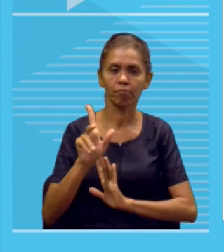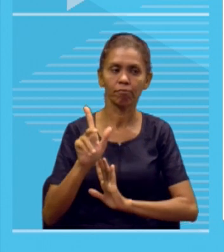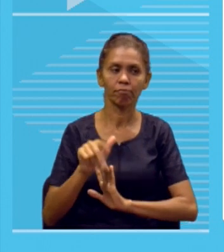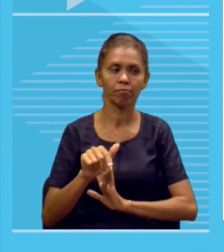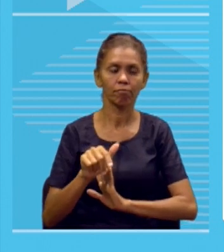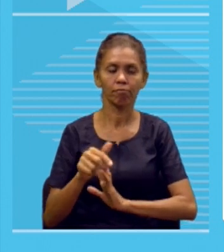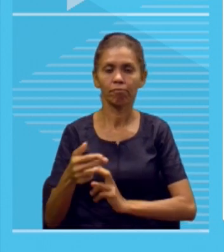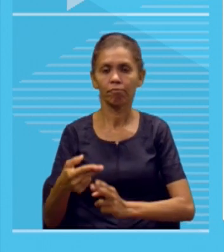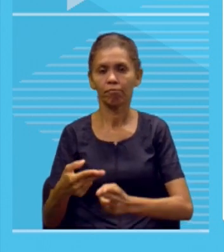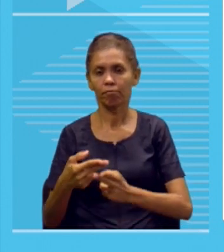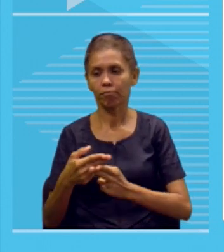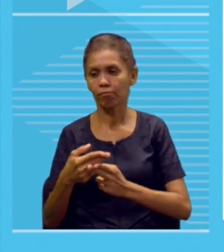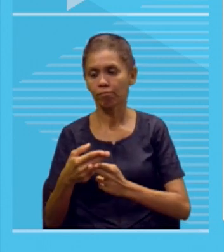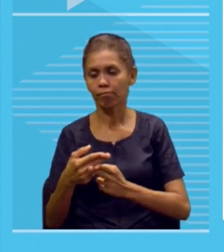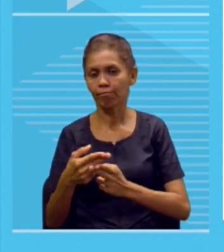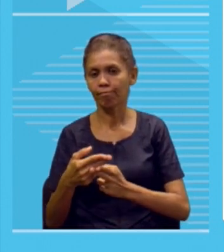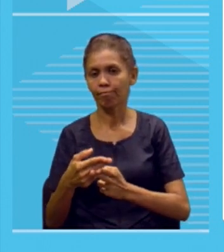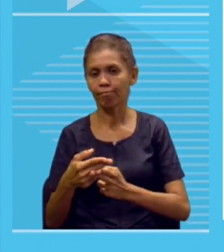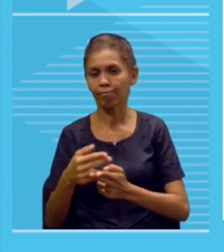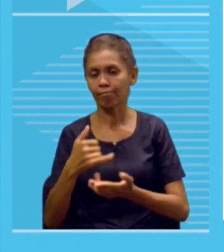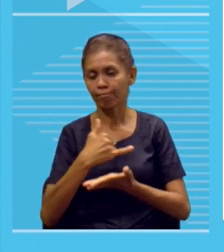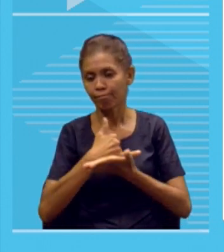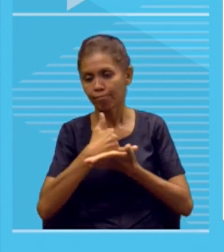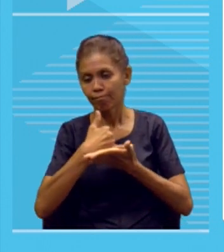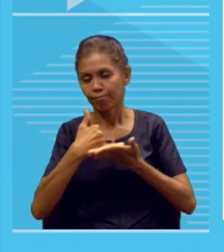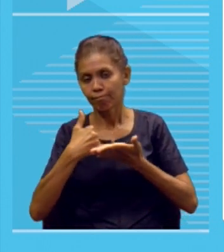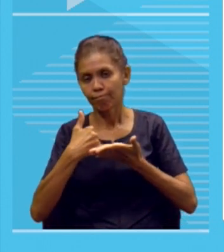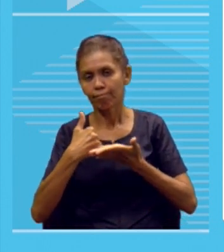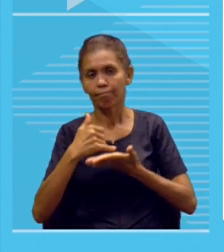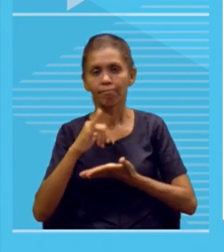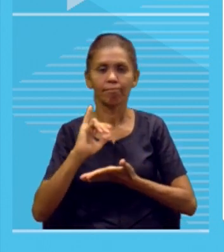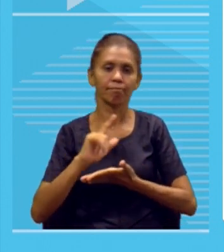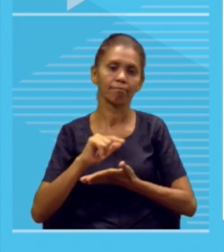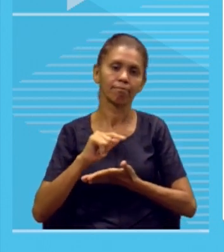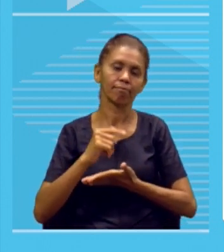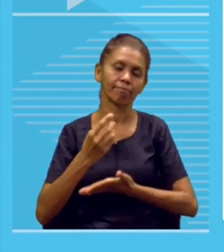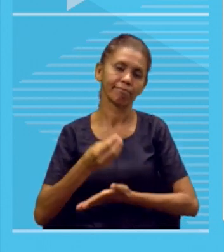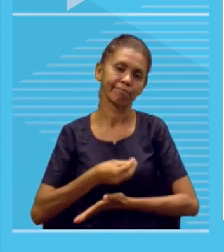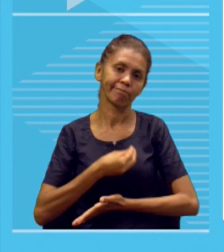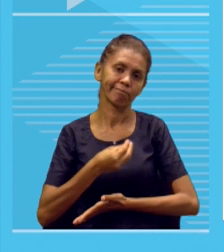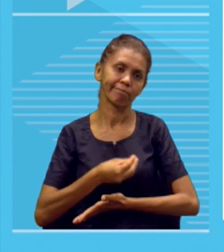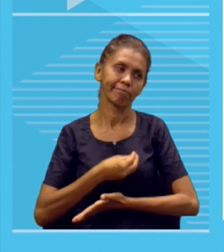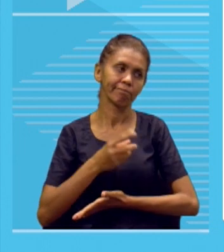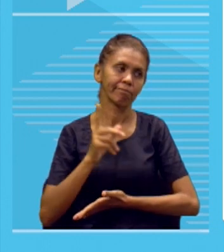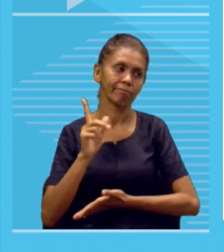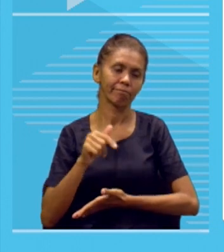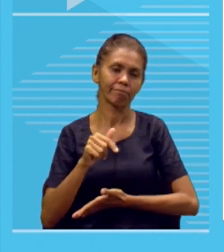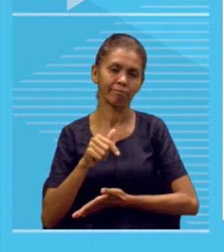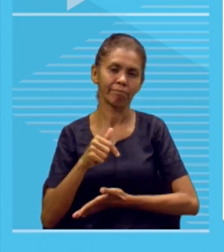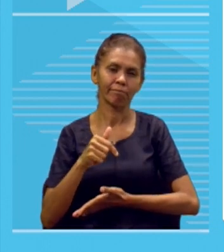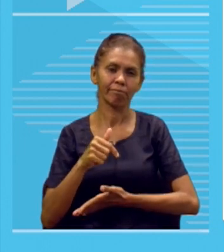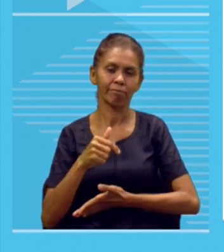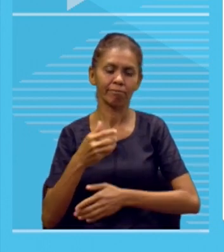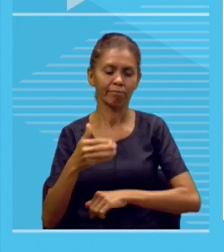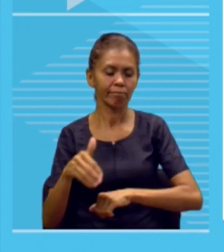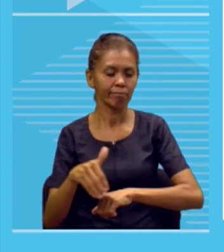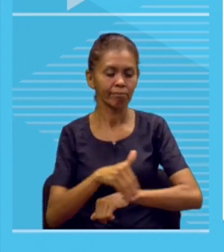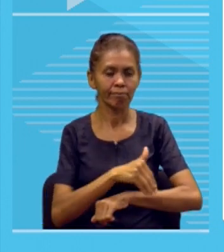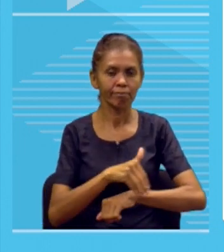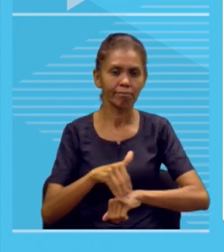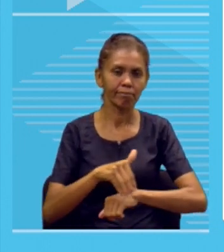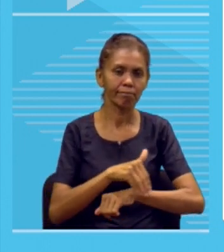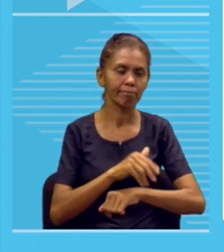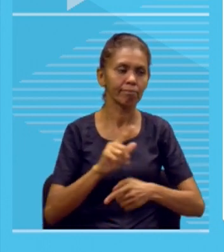consumo, né, de drogas pela população que vive em uma situação de vulnerabilidade, que mora nas ruas, né, que vive